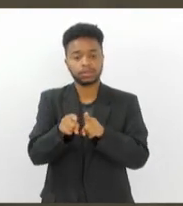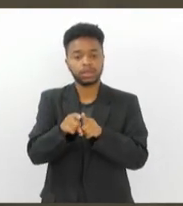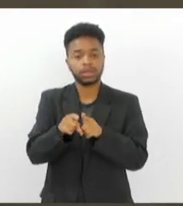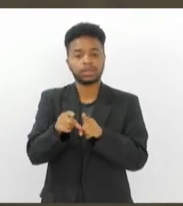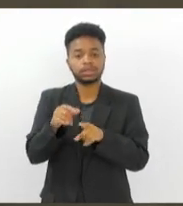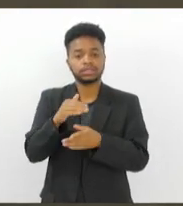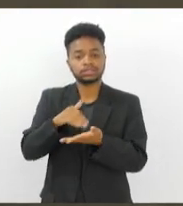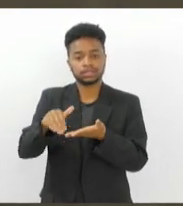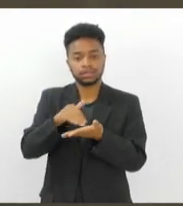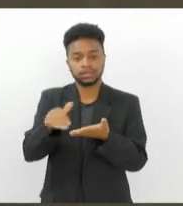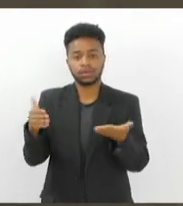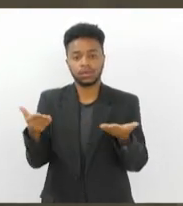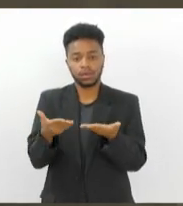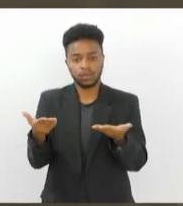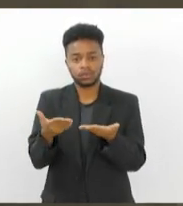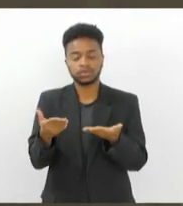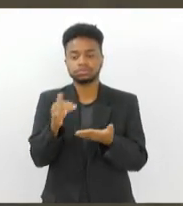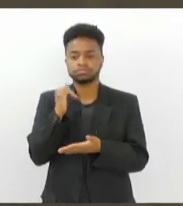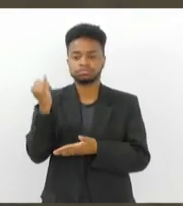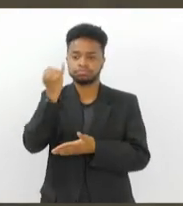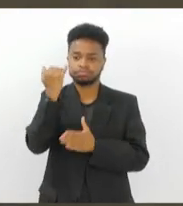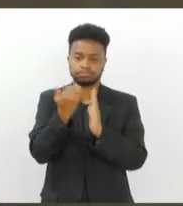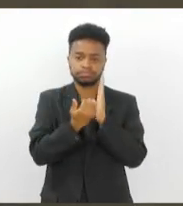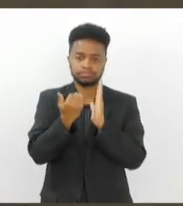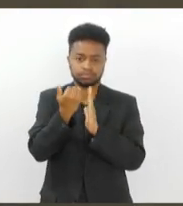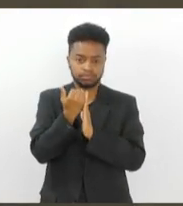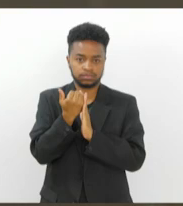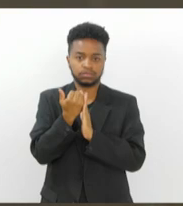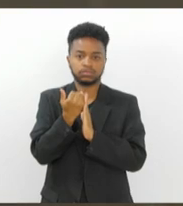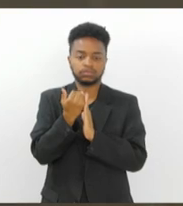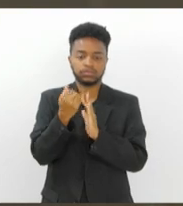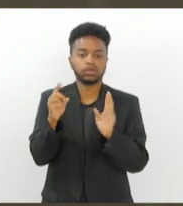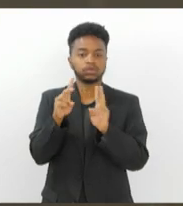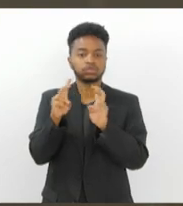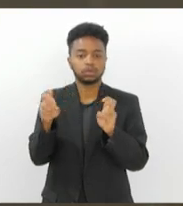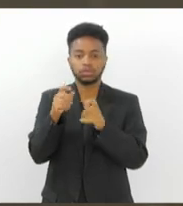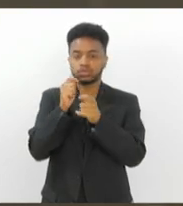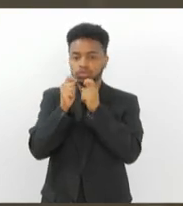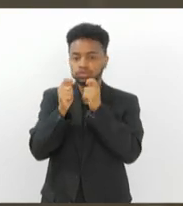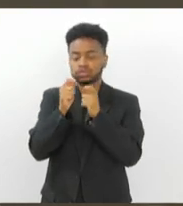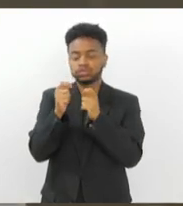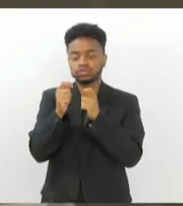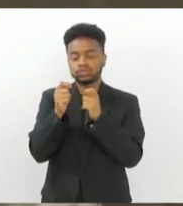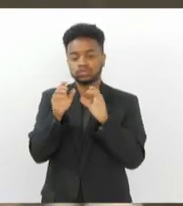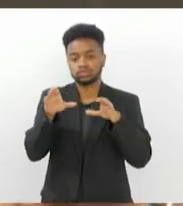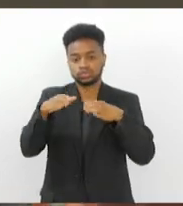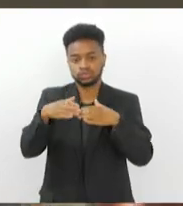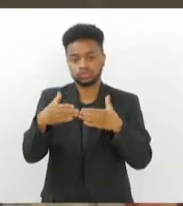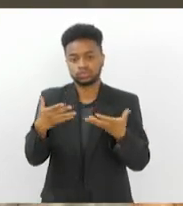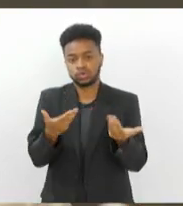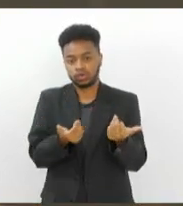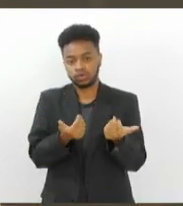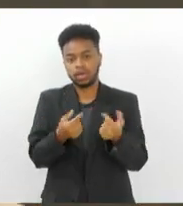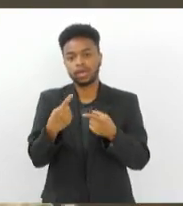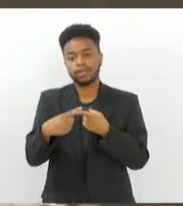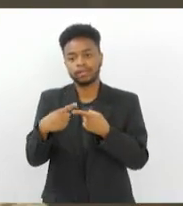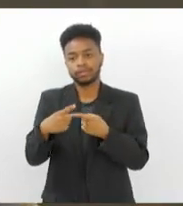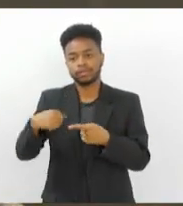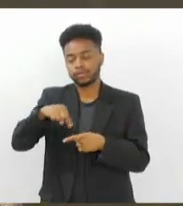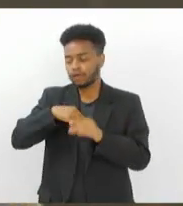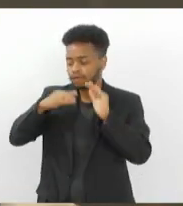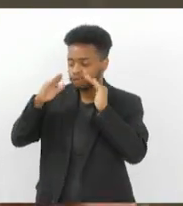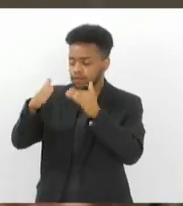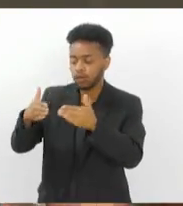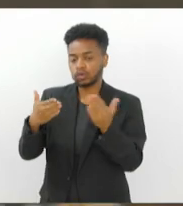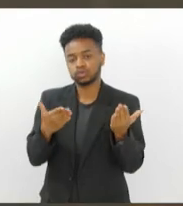secretaria tem uma uma importância também muito grande relacionada também aos jovens aí a gente já dá uma pincelada e já vem lá nos jovens